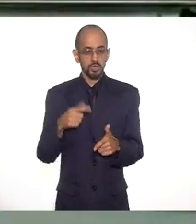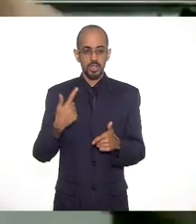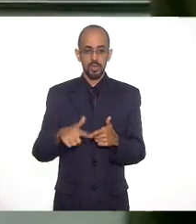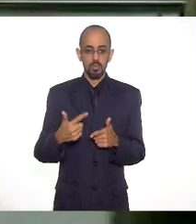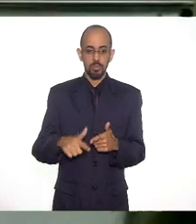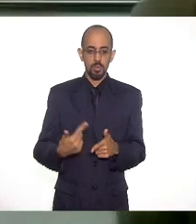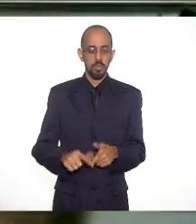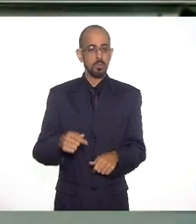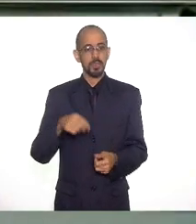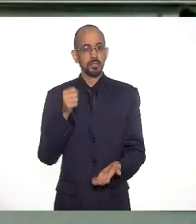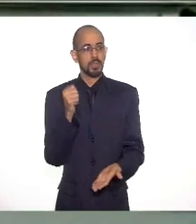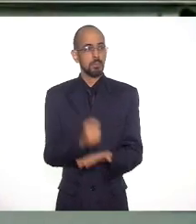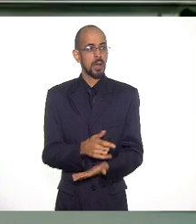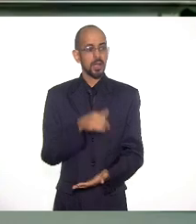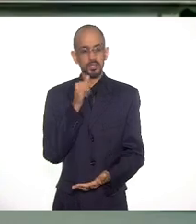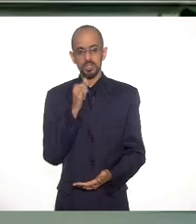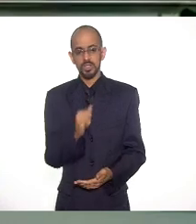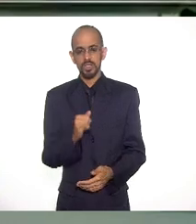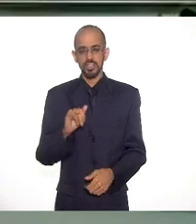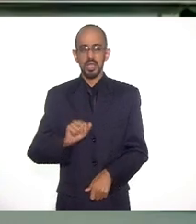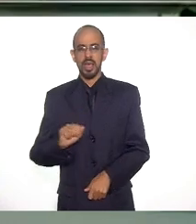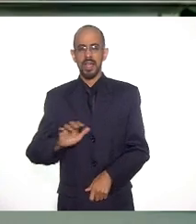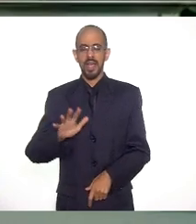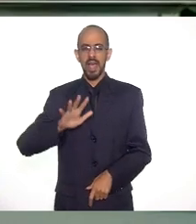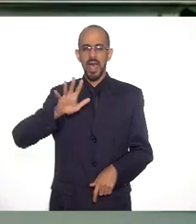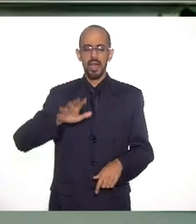estamos pagando a conta de energia altíssima, nós temos